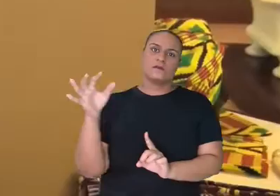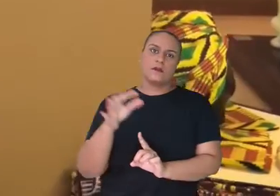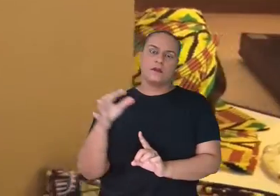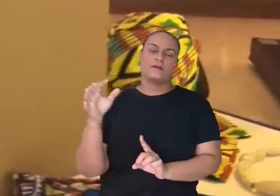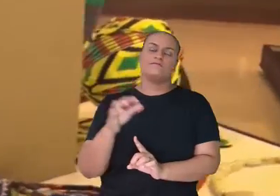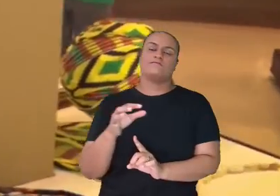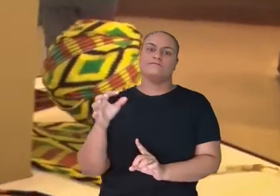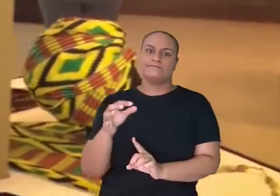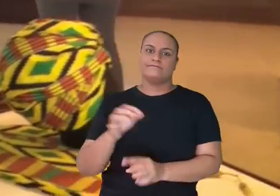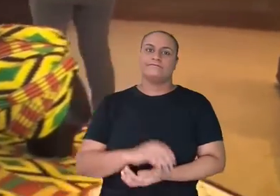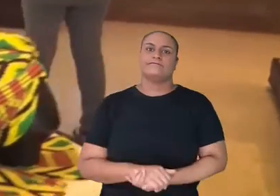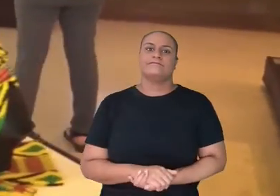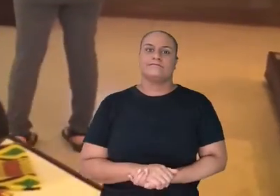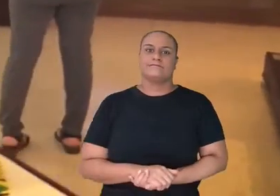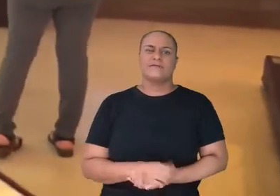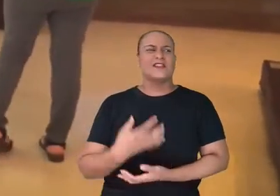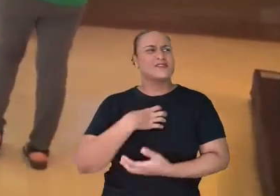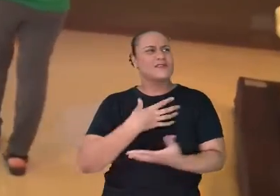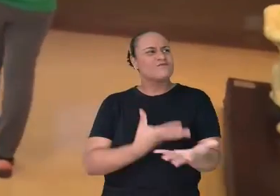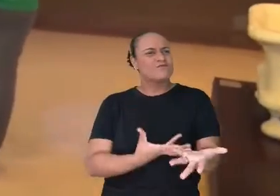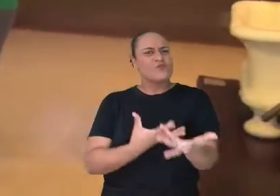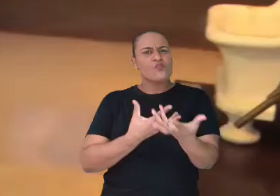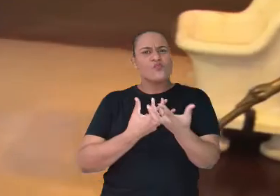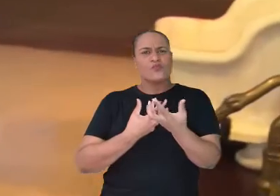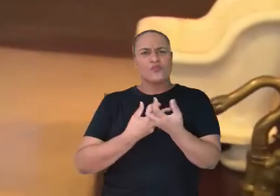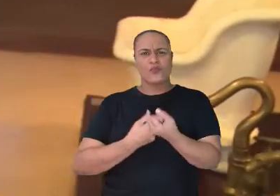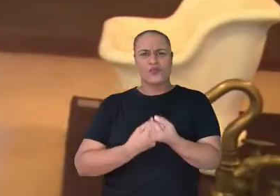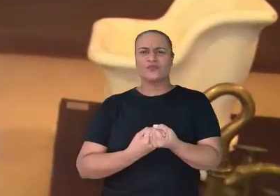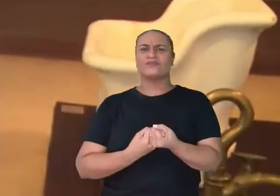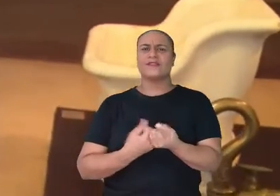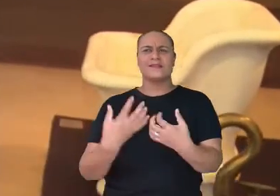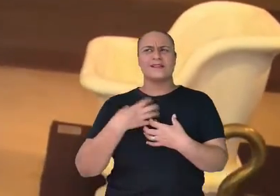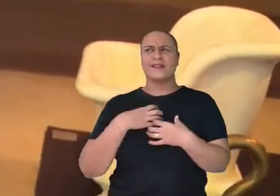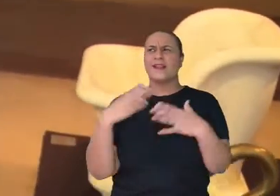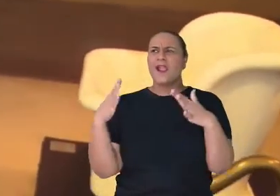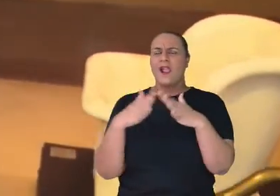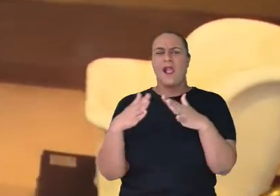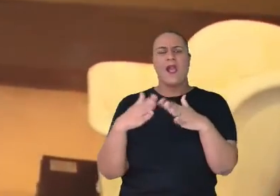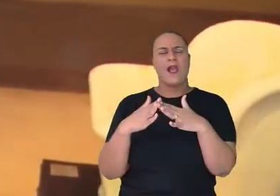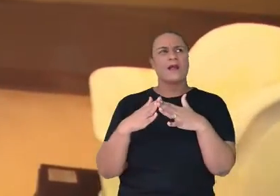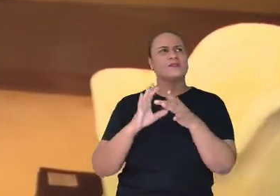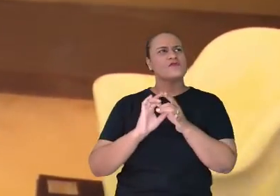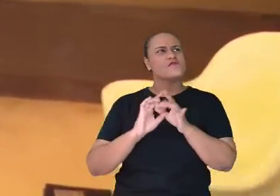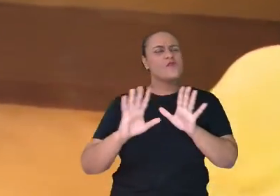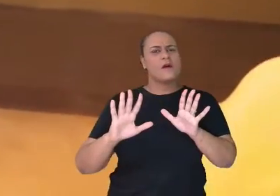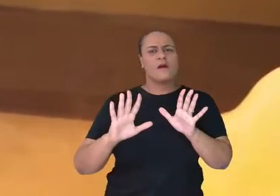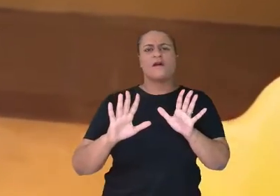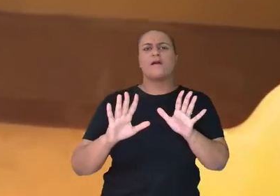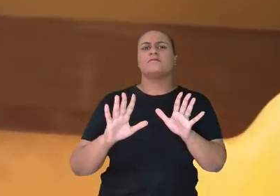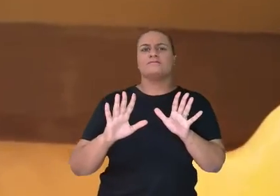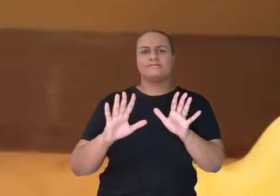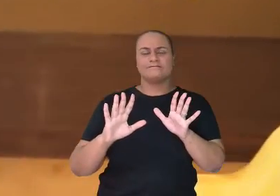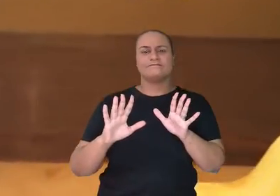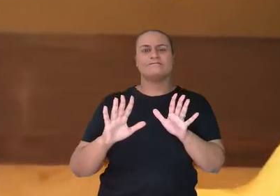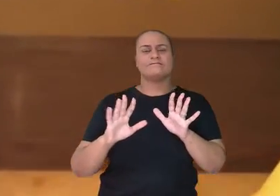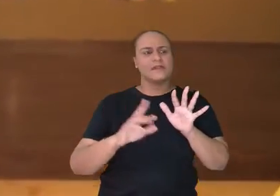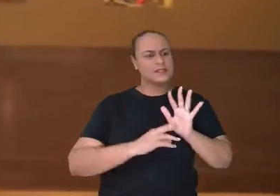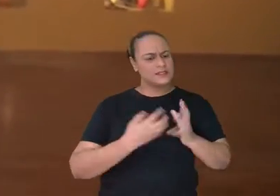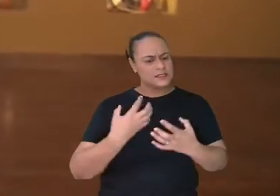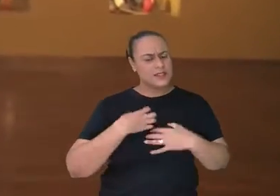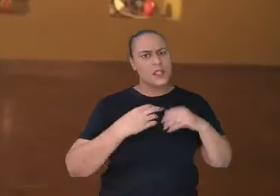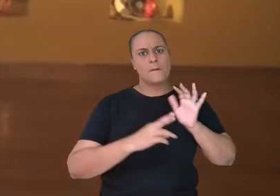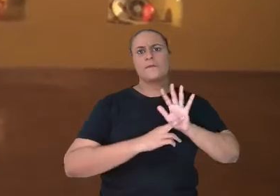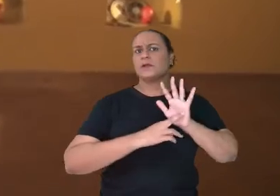sofreu. A gente se sente acolhido aqui, a gente se sente em casa, né? A gente se sente representado, né? A